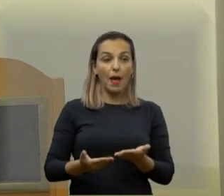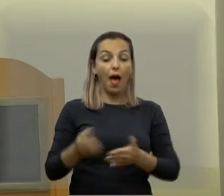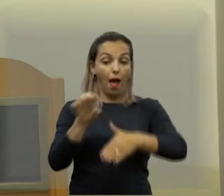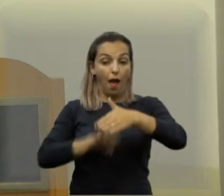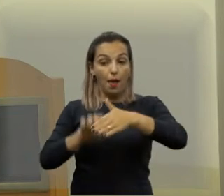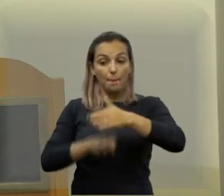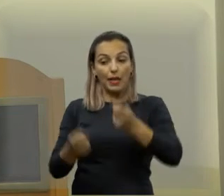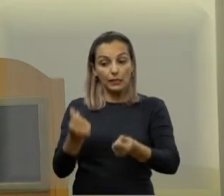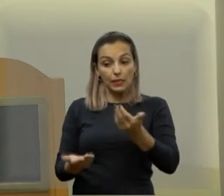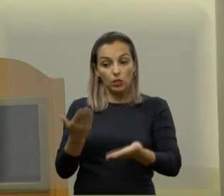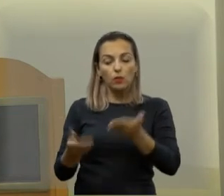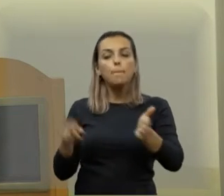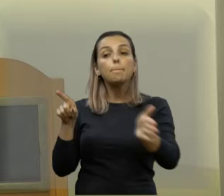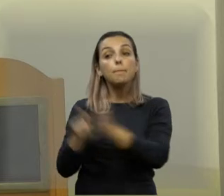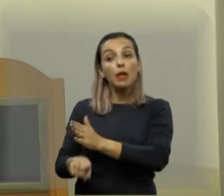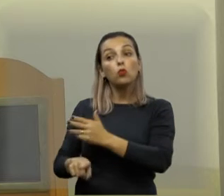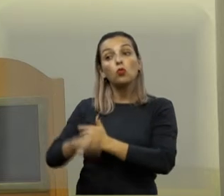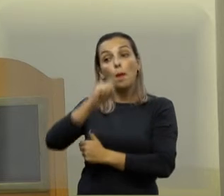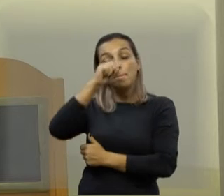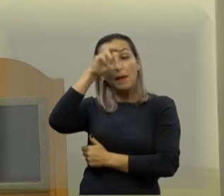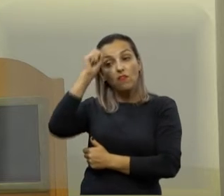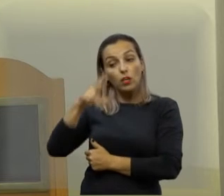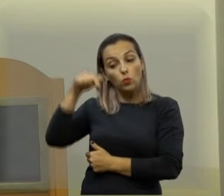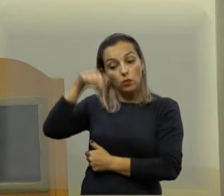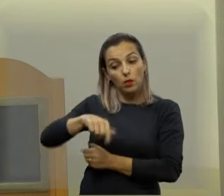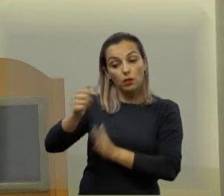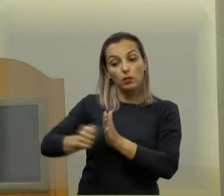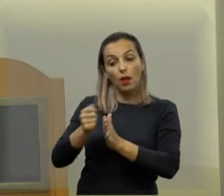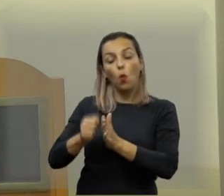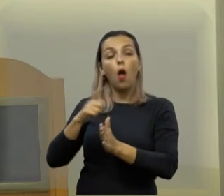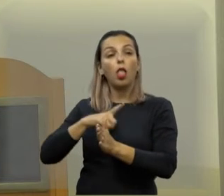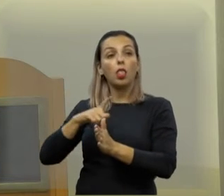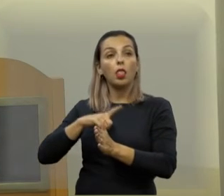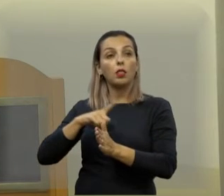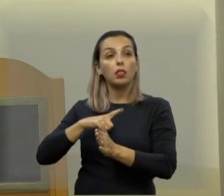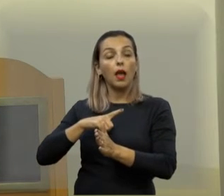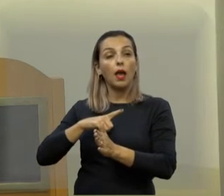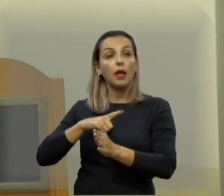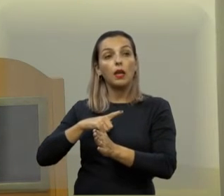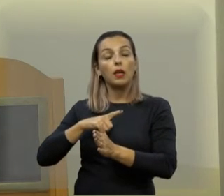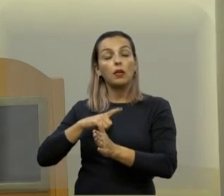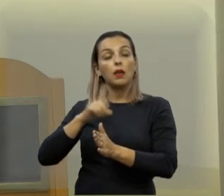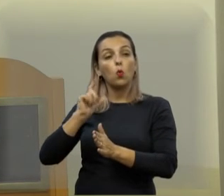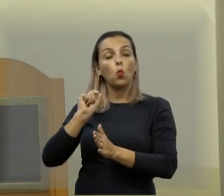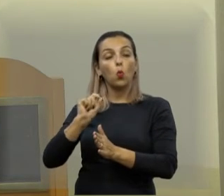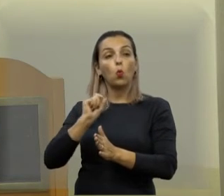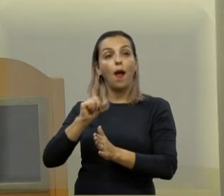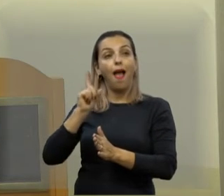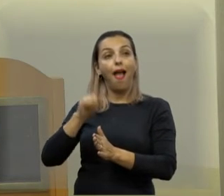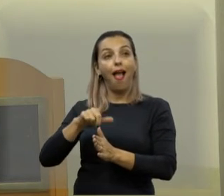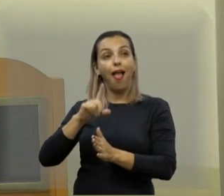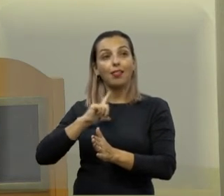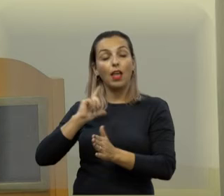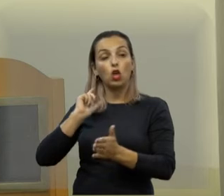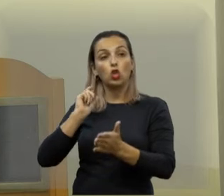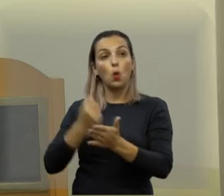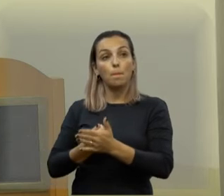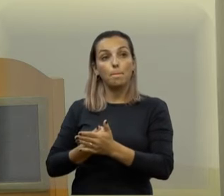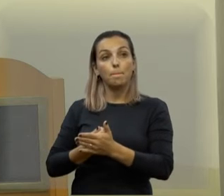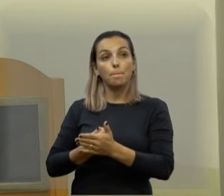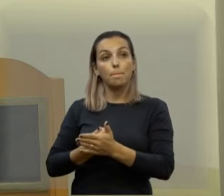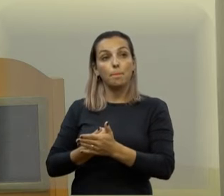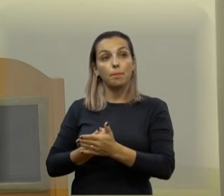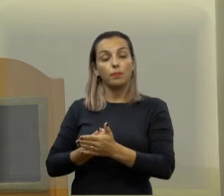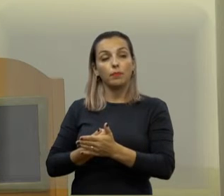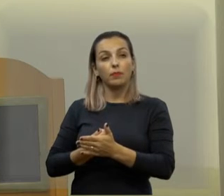questionou-se a Prefeitura Municipal de Araraquara possui ou se havia interesse em possuir a carta a carta